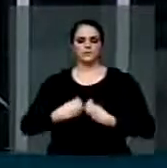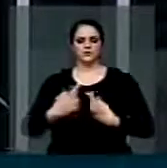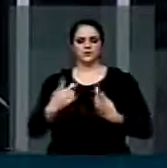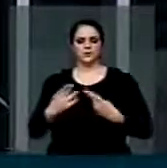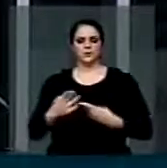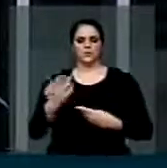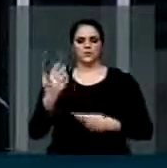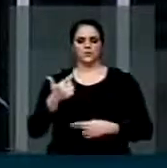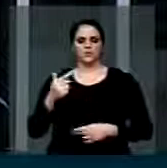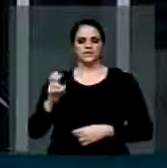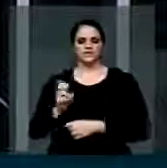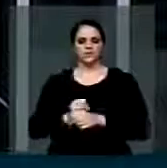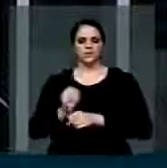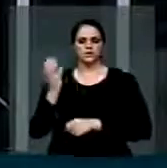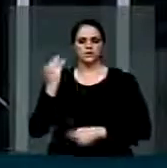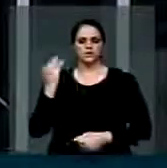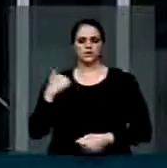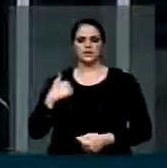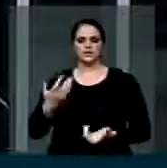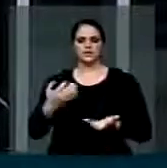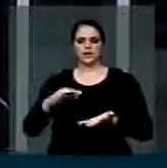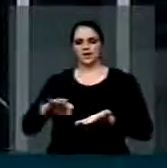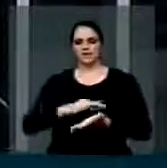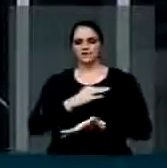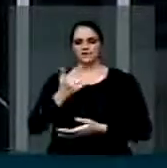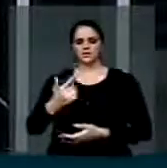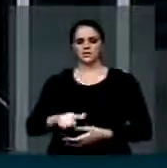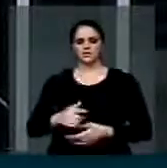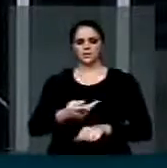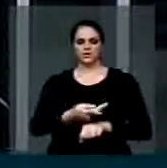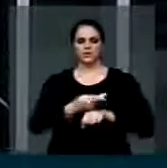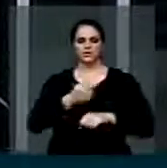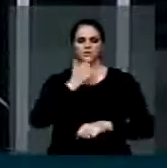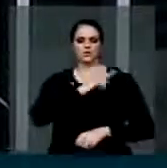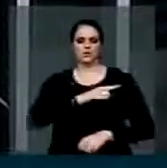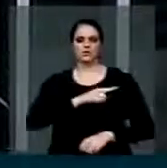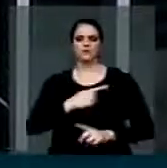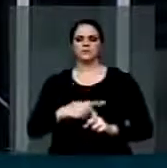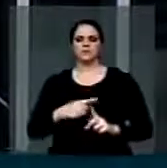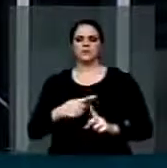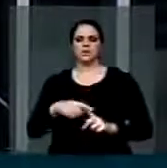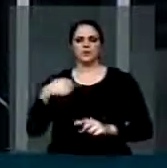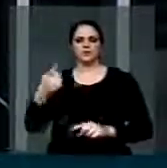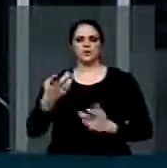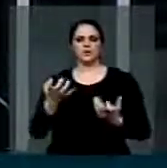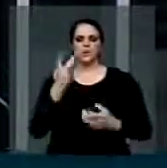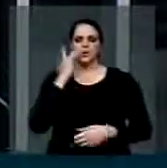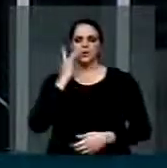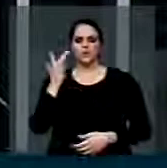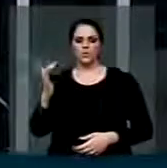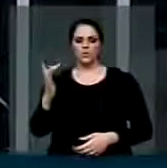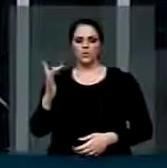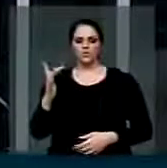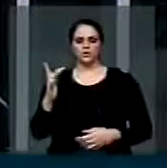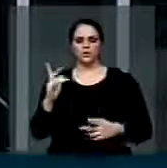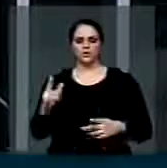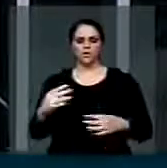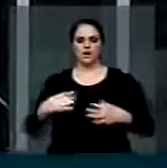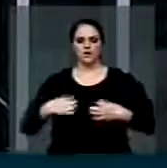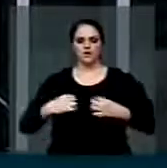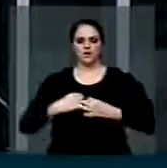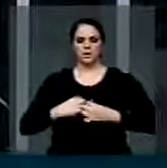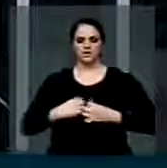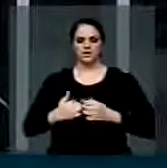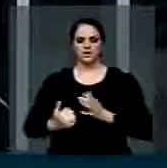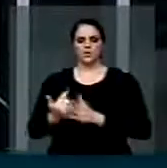daqui a 25 anos eu quero assinar, quero receber a medalha de ouro ainda com esse terno,